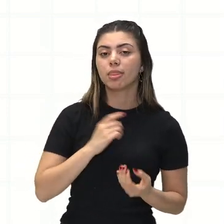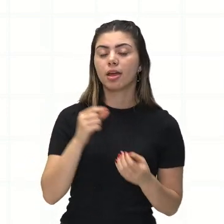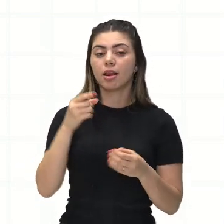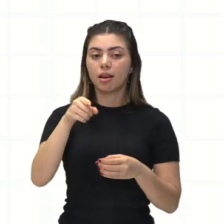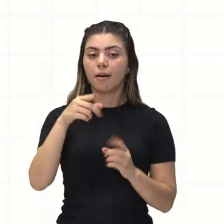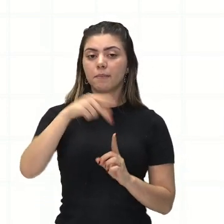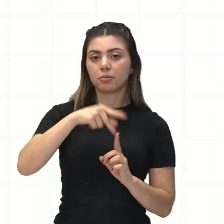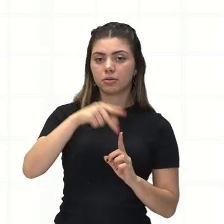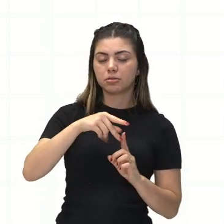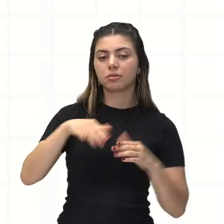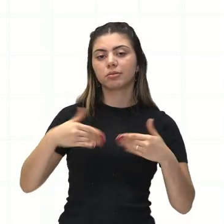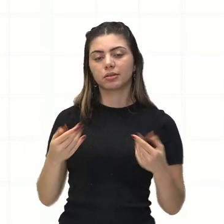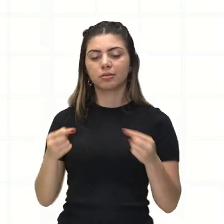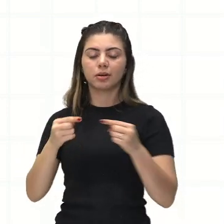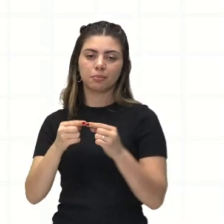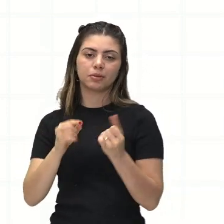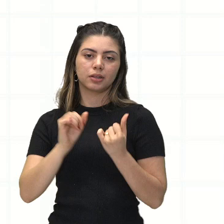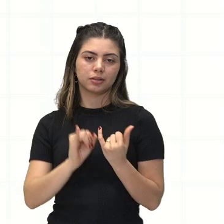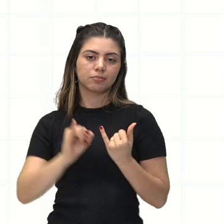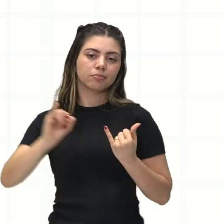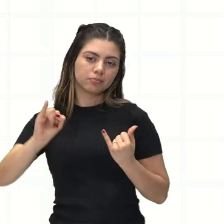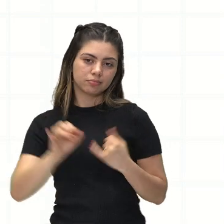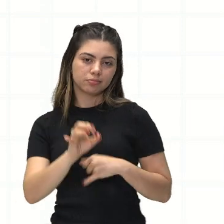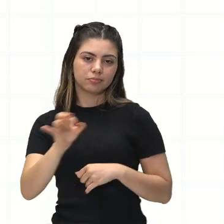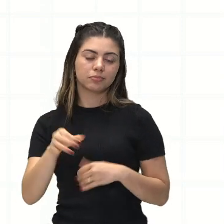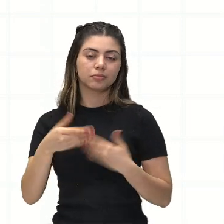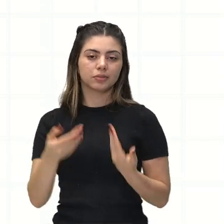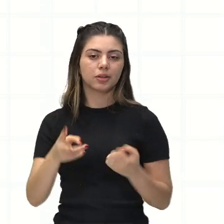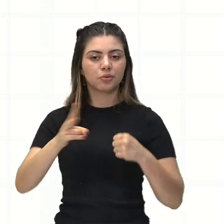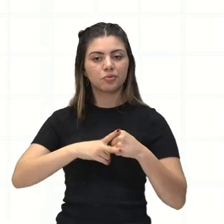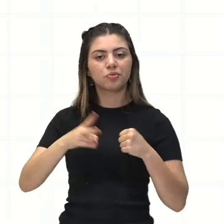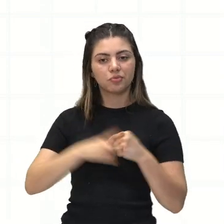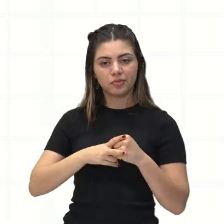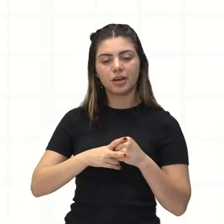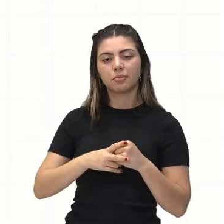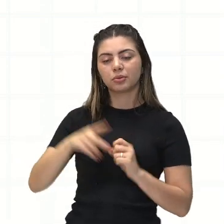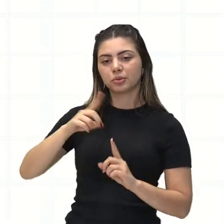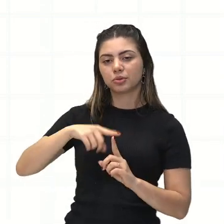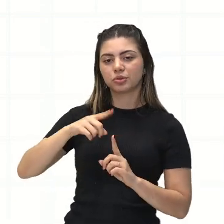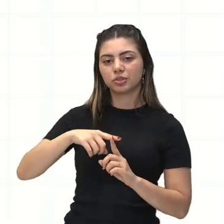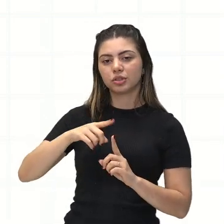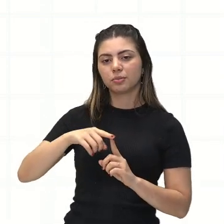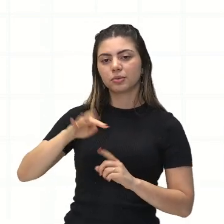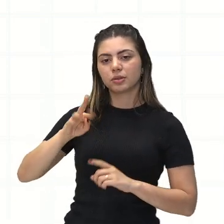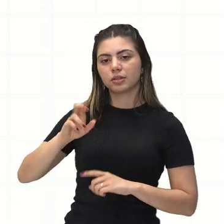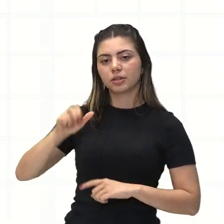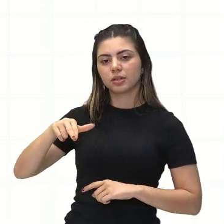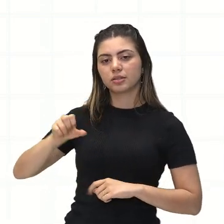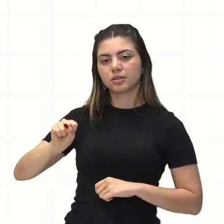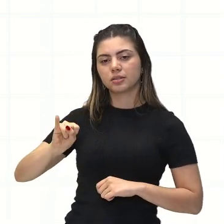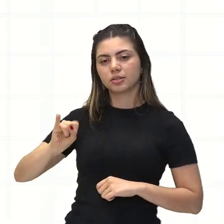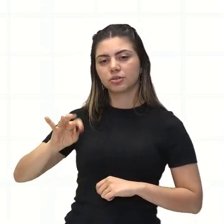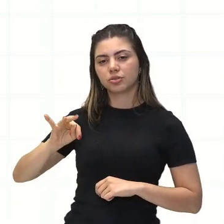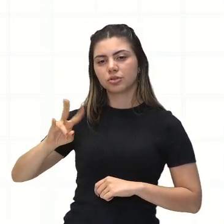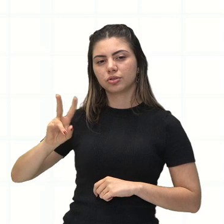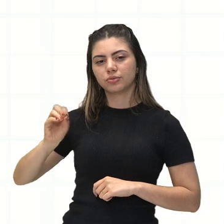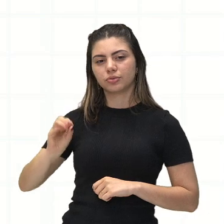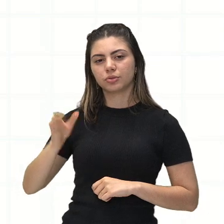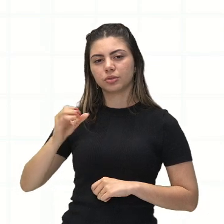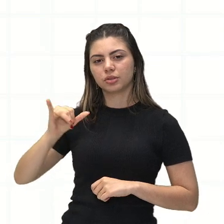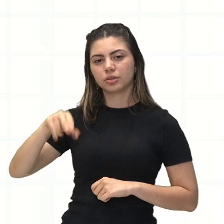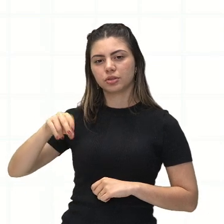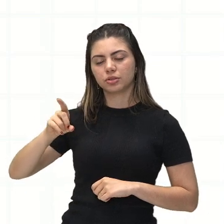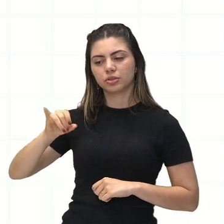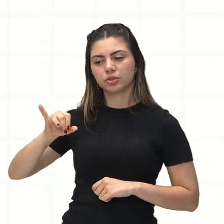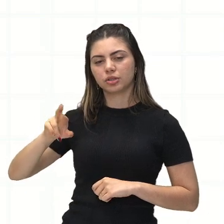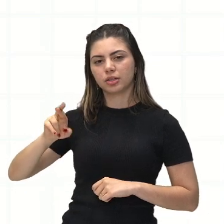vou chamar de objeto indireto e esse verbo será um verbo transitivo indireto, ou seja, um verbo que requer a